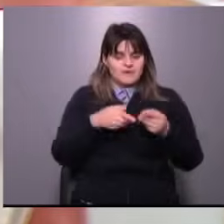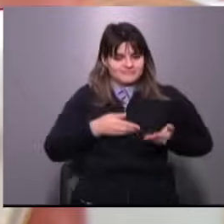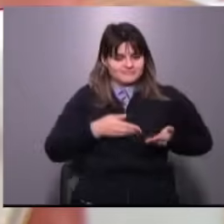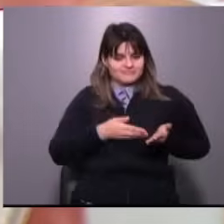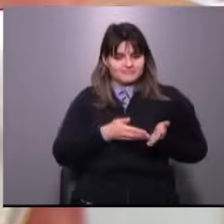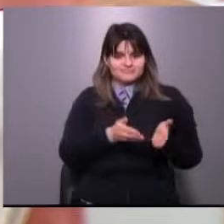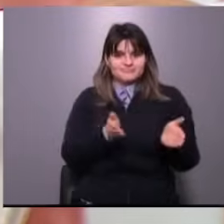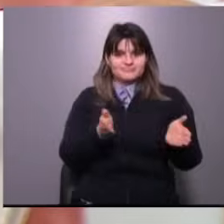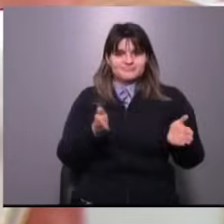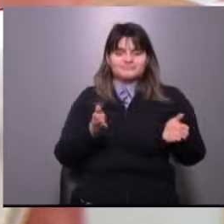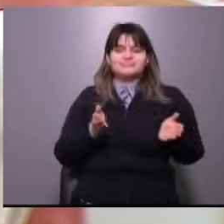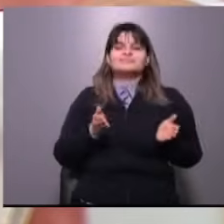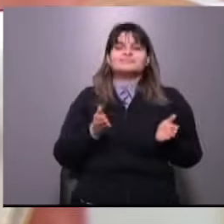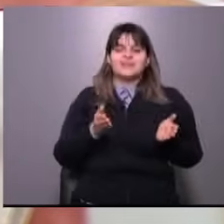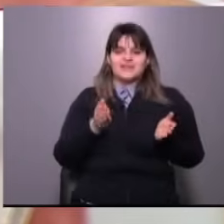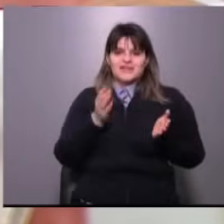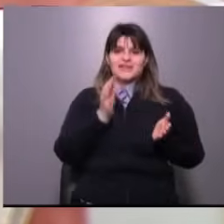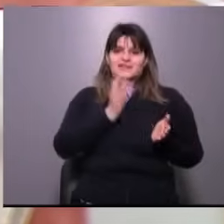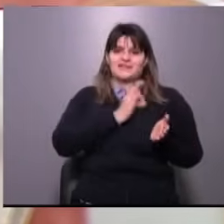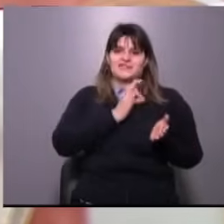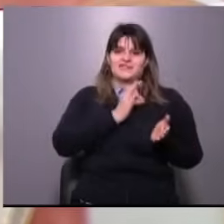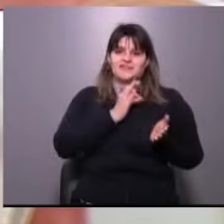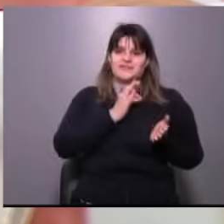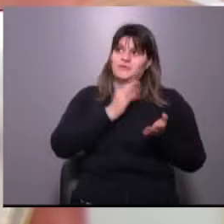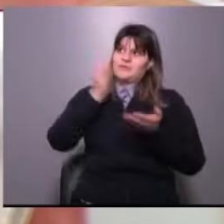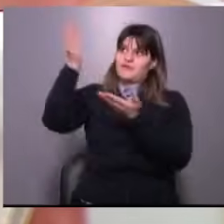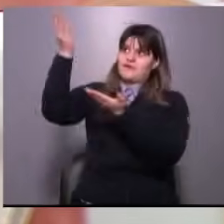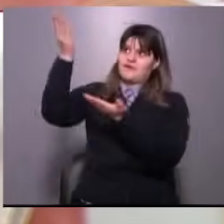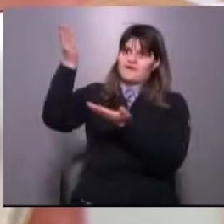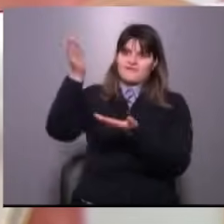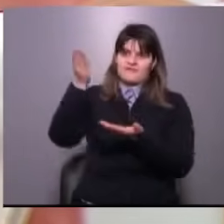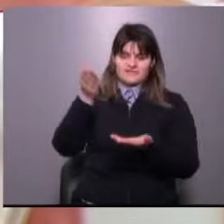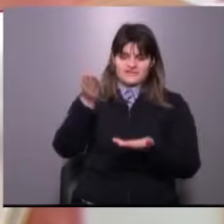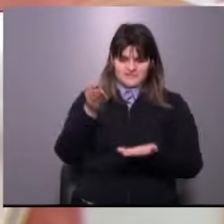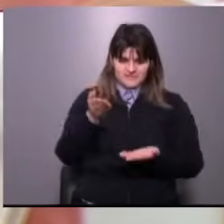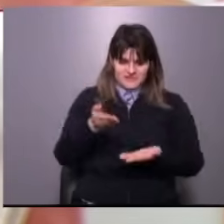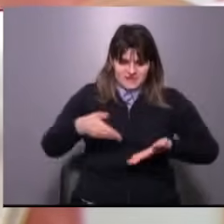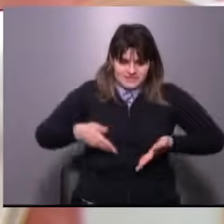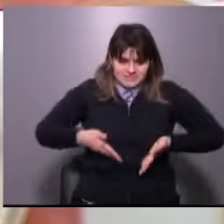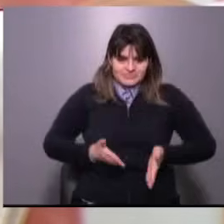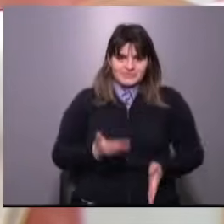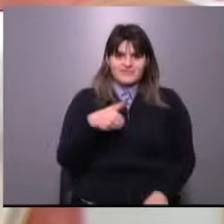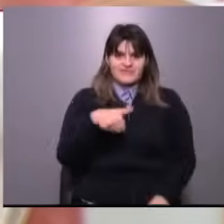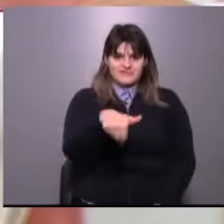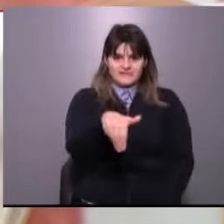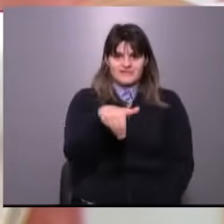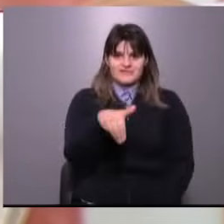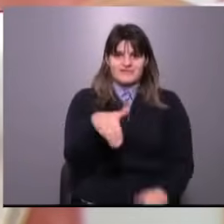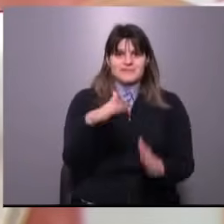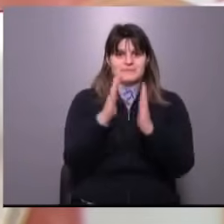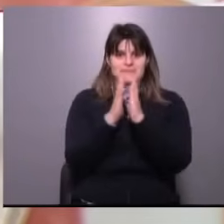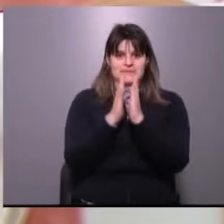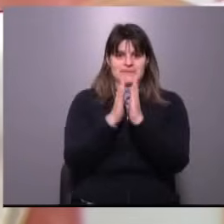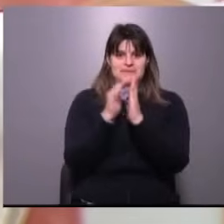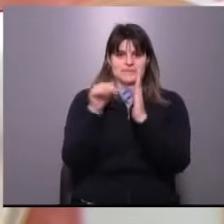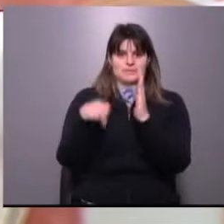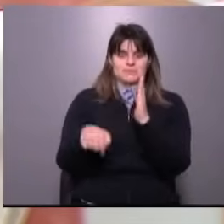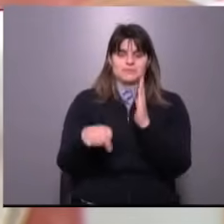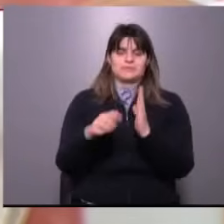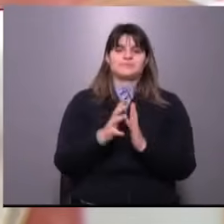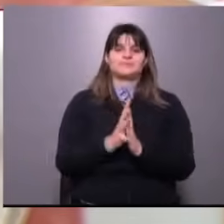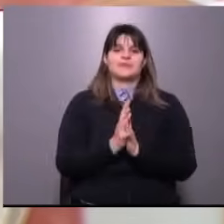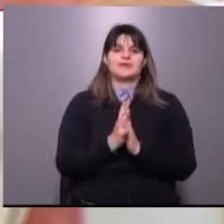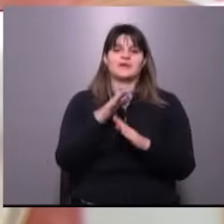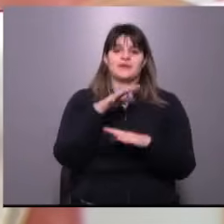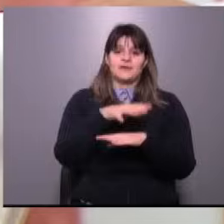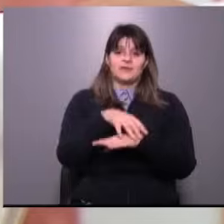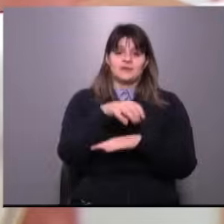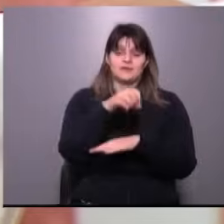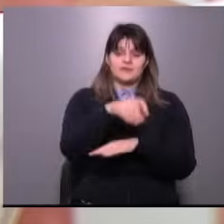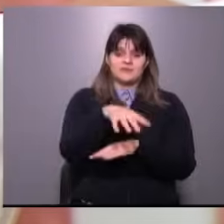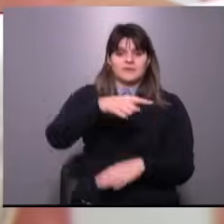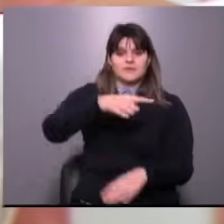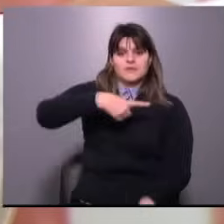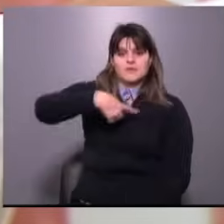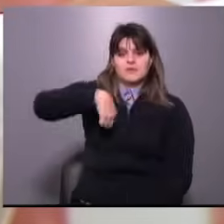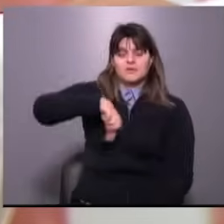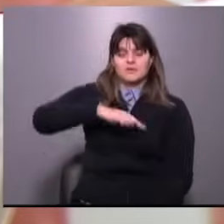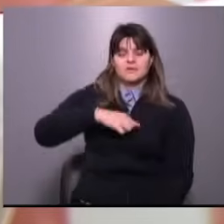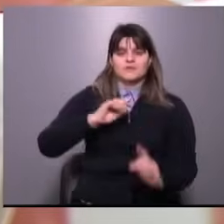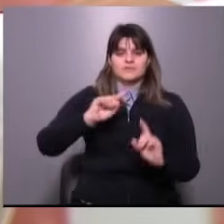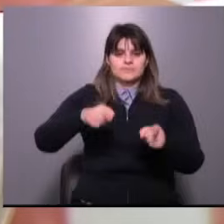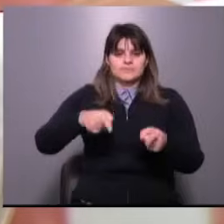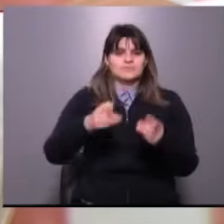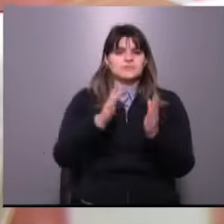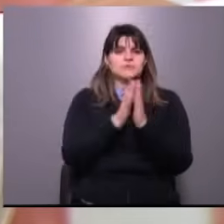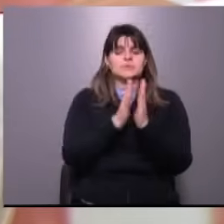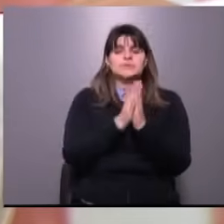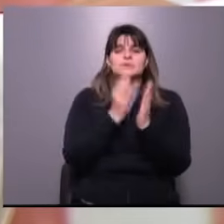para o tornar acolhedor e disponível ao Senhor que vem até nós nesta Eucaristia.